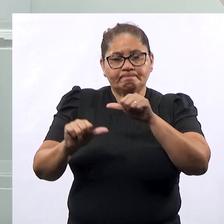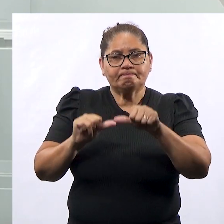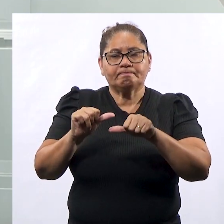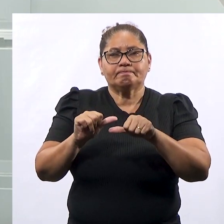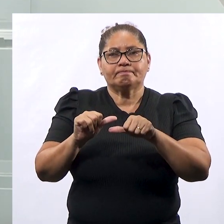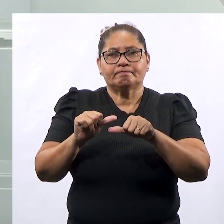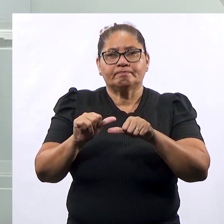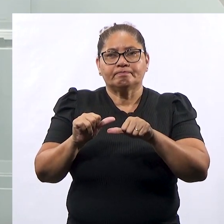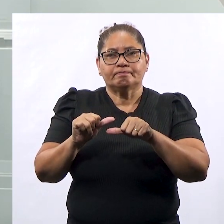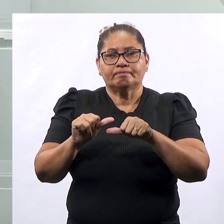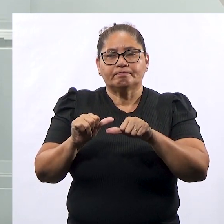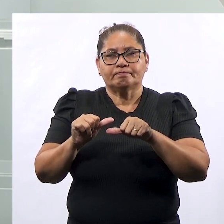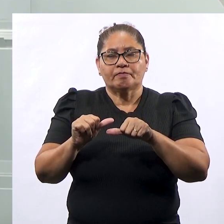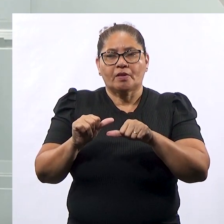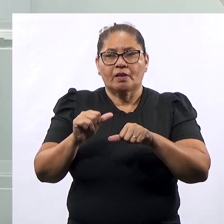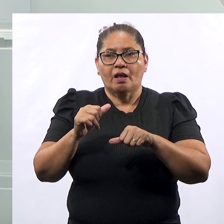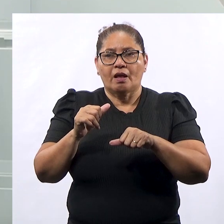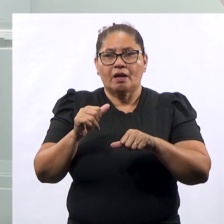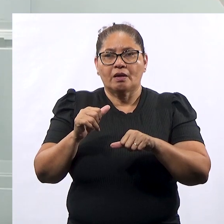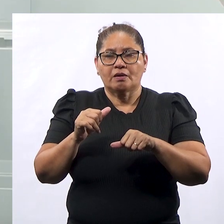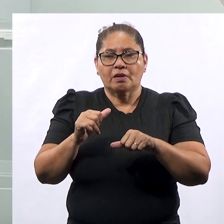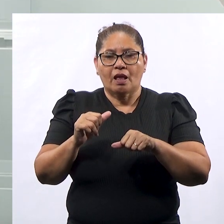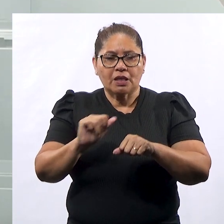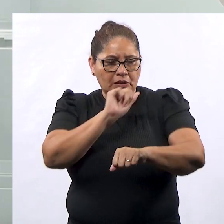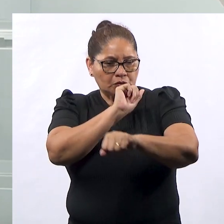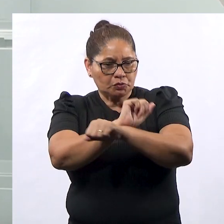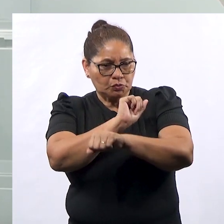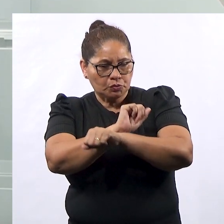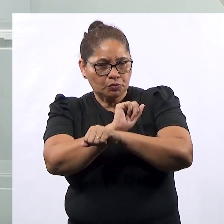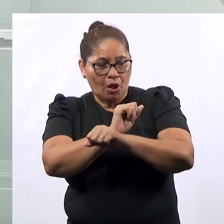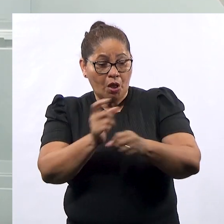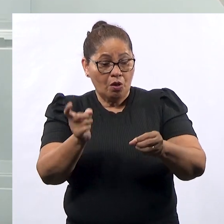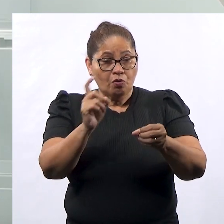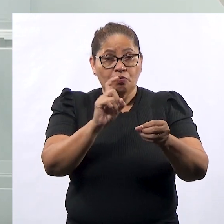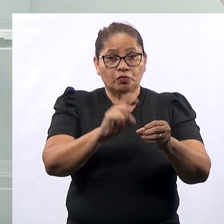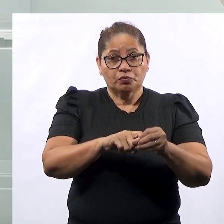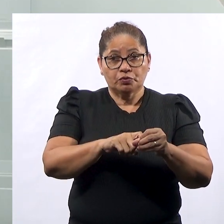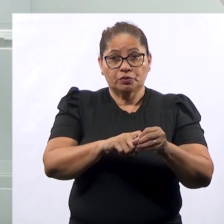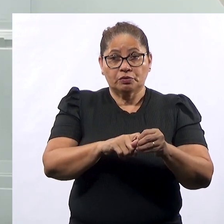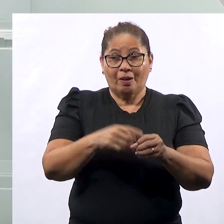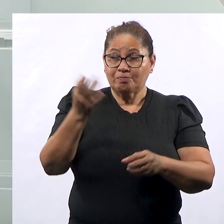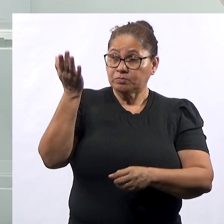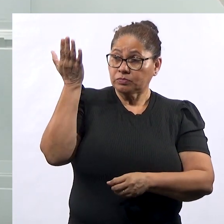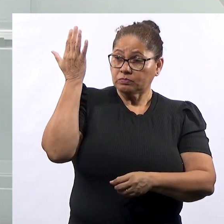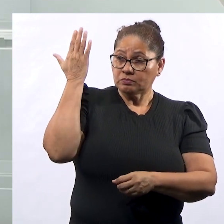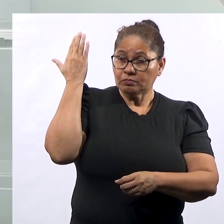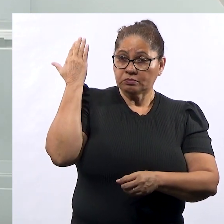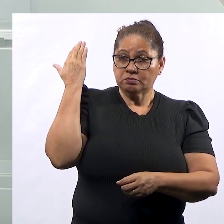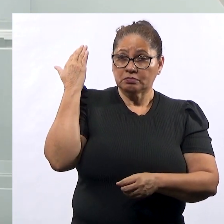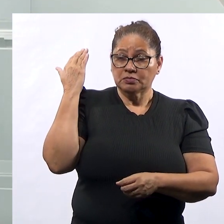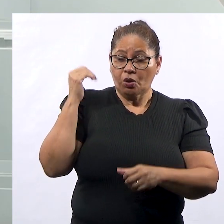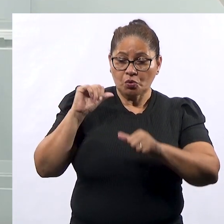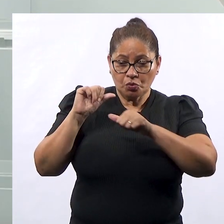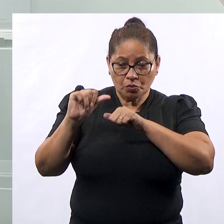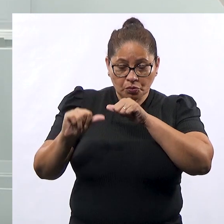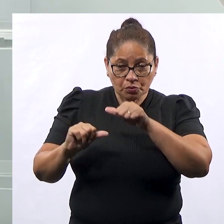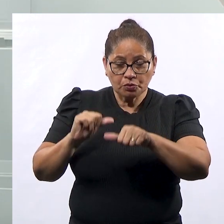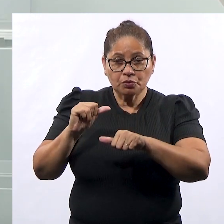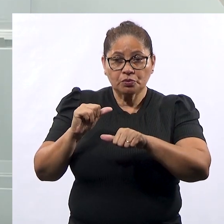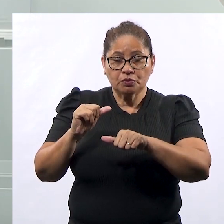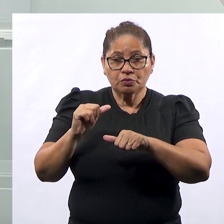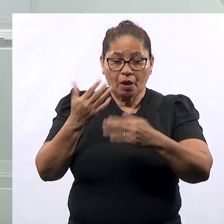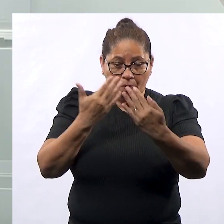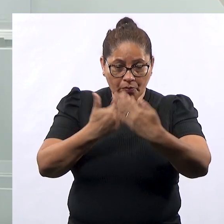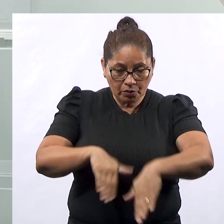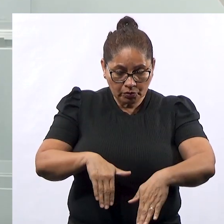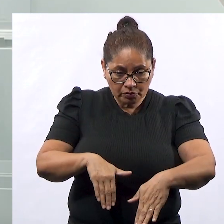de avaliação. Então, eu saio de um elemento que é estático, que é voltado para o passado. Então, quando eu